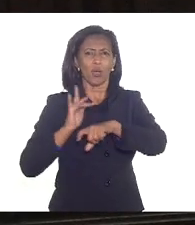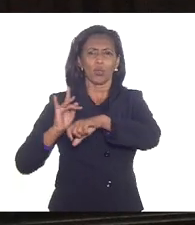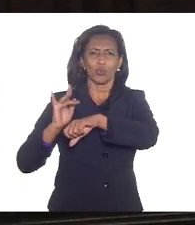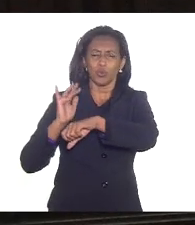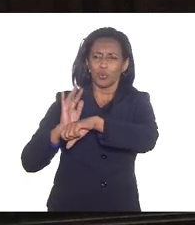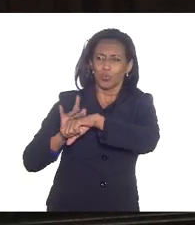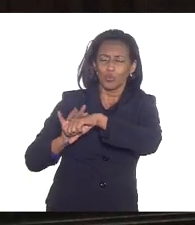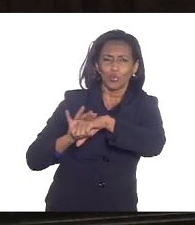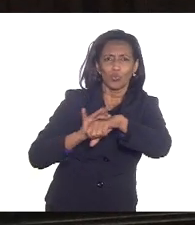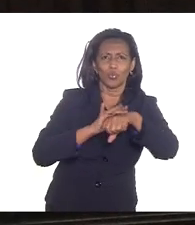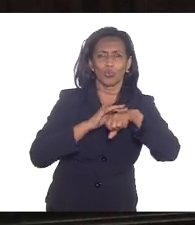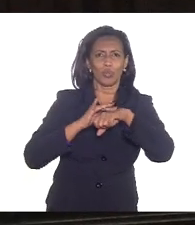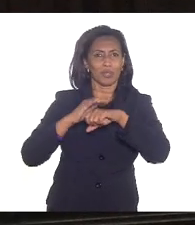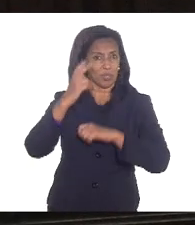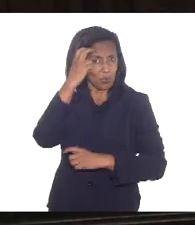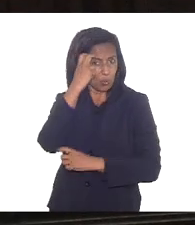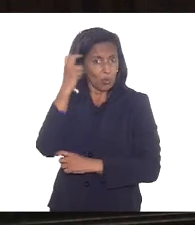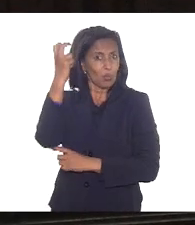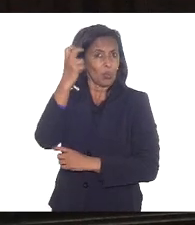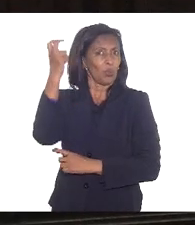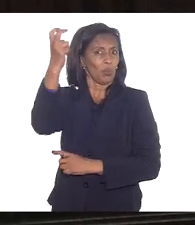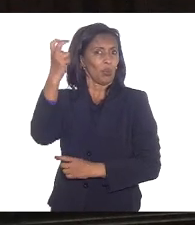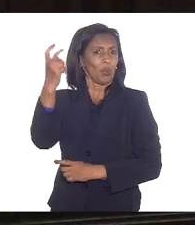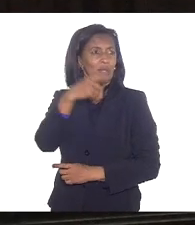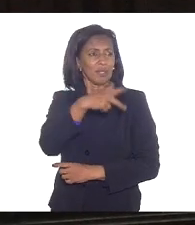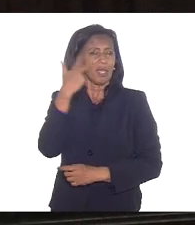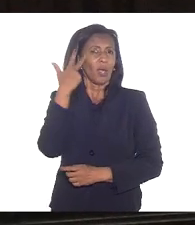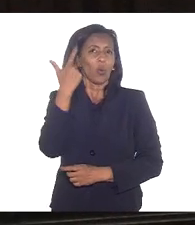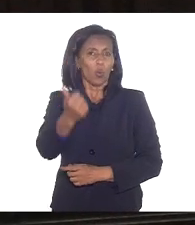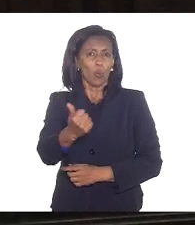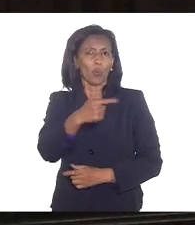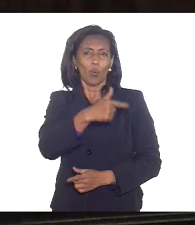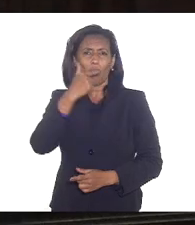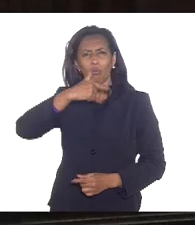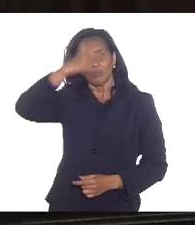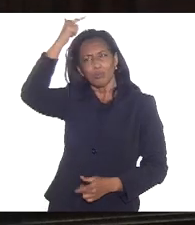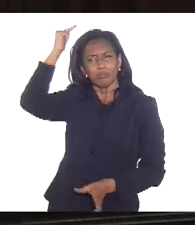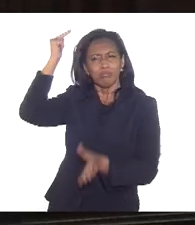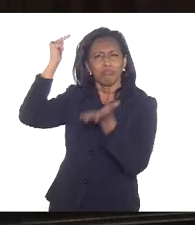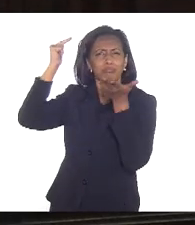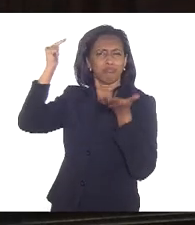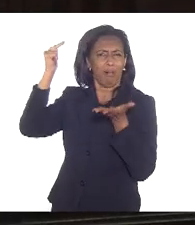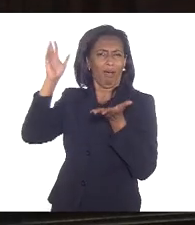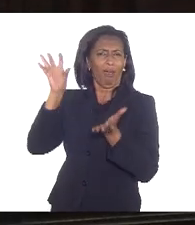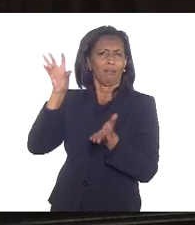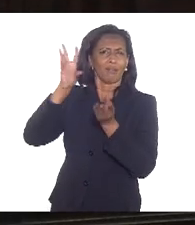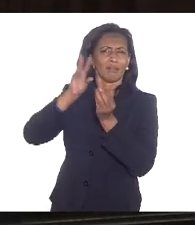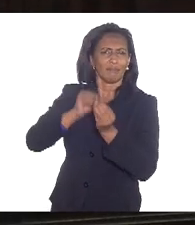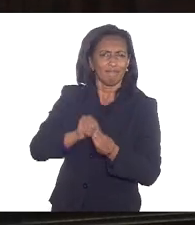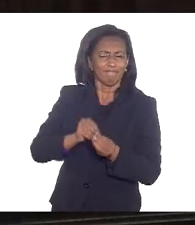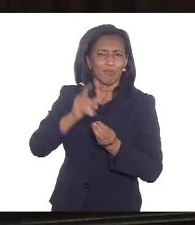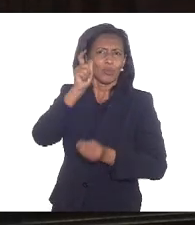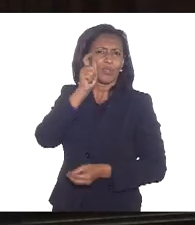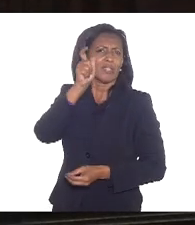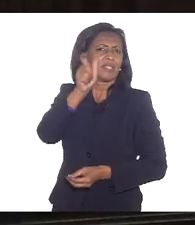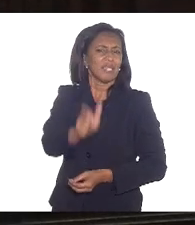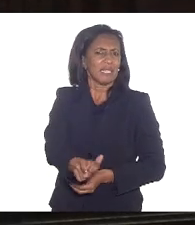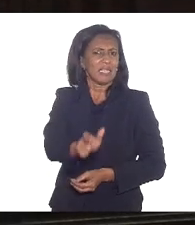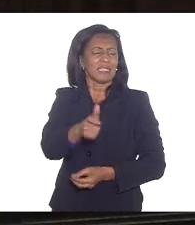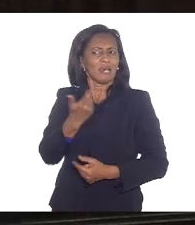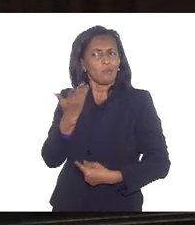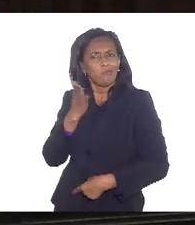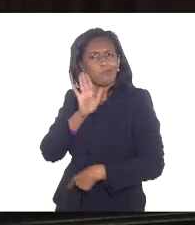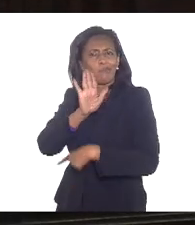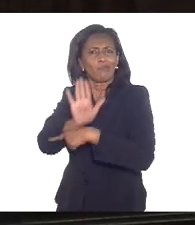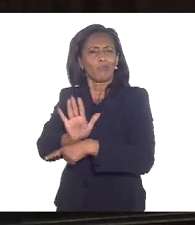e com a sabedoria que é comum o Deputado Luiz Paulo aglutinando o mesmo interesse da